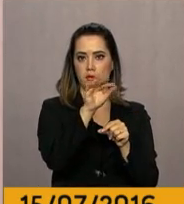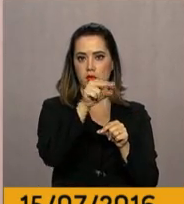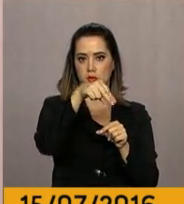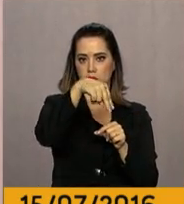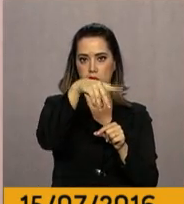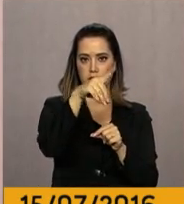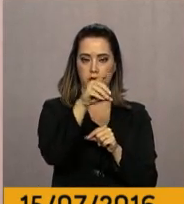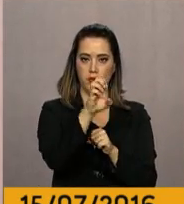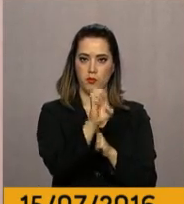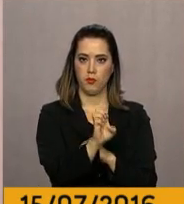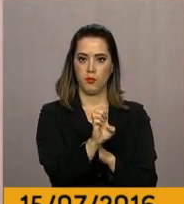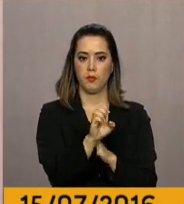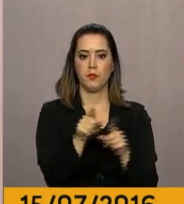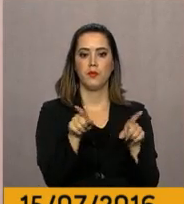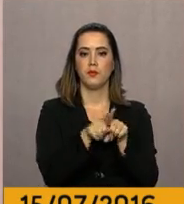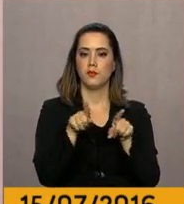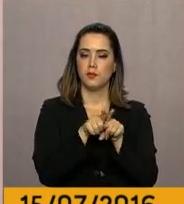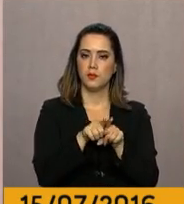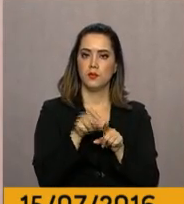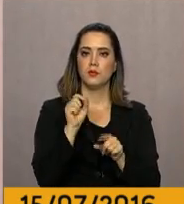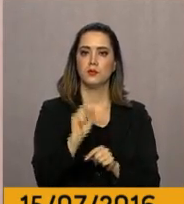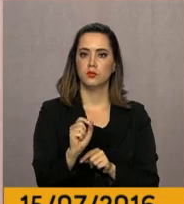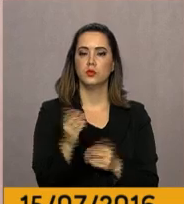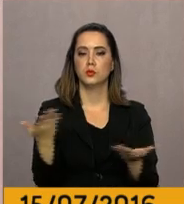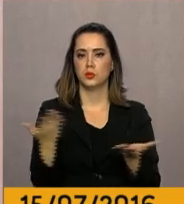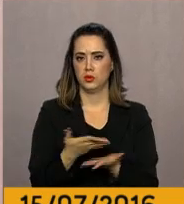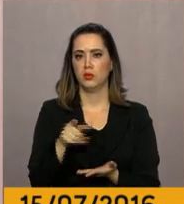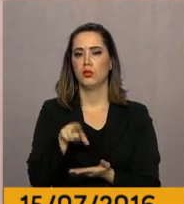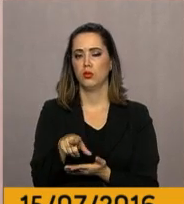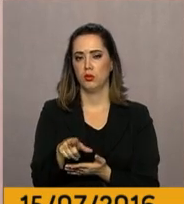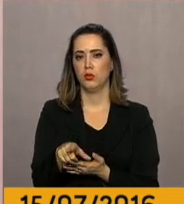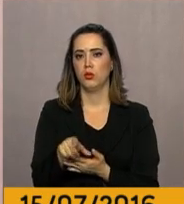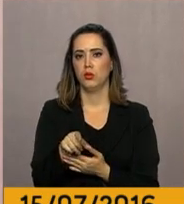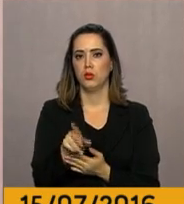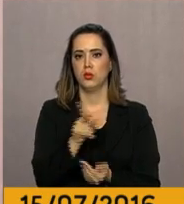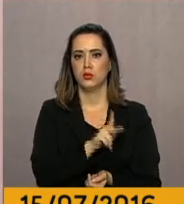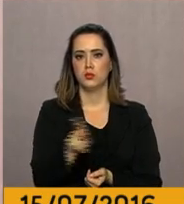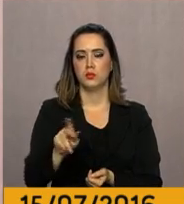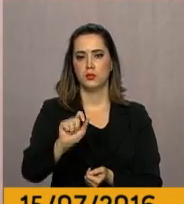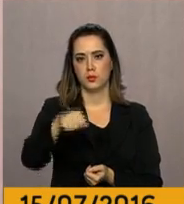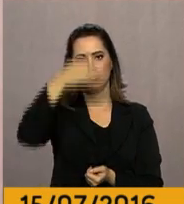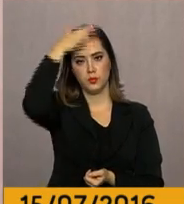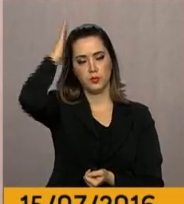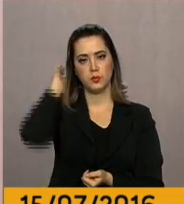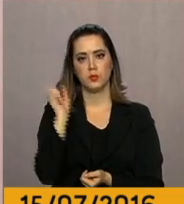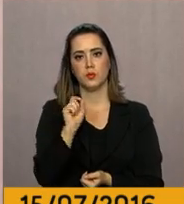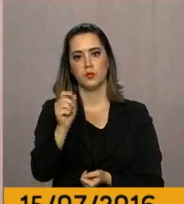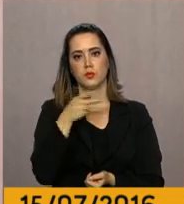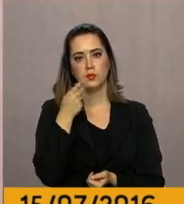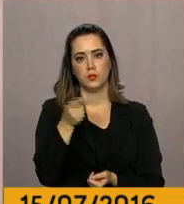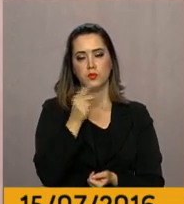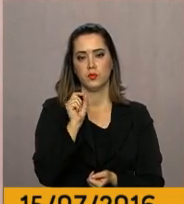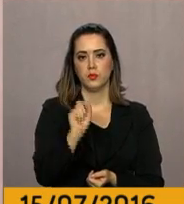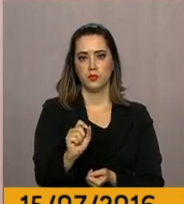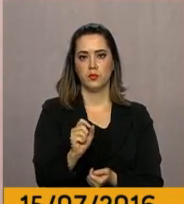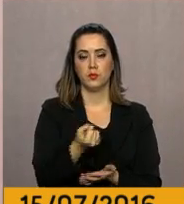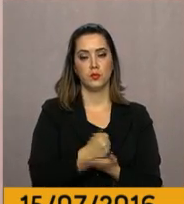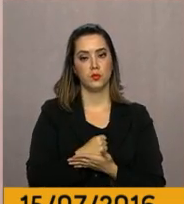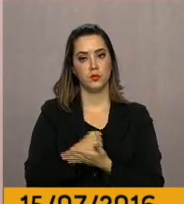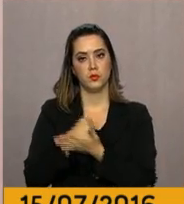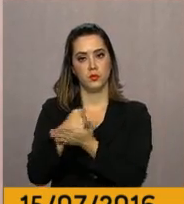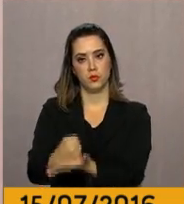por exemplo, e mais recentemente a decisão do presidente, que foi anunciada há poucas semanas, de